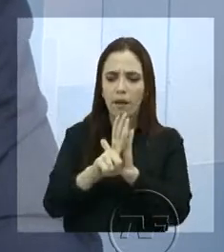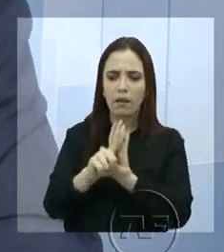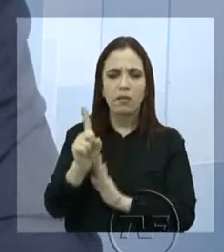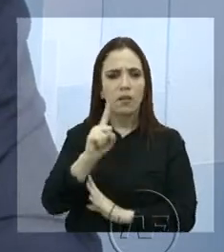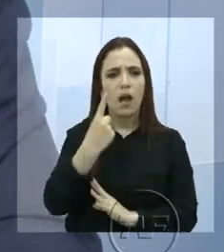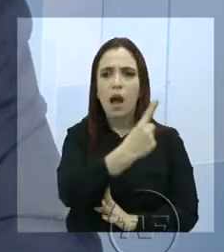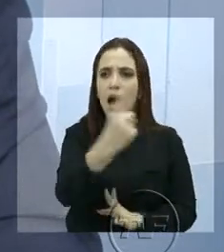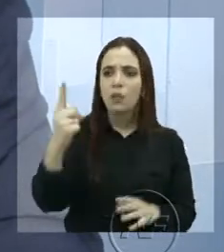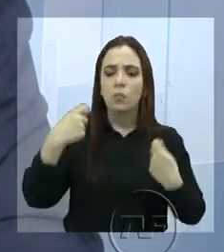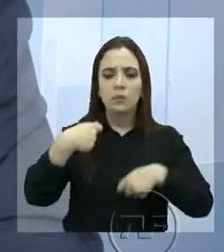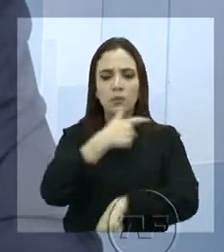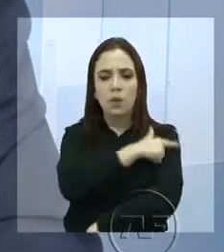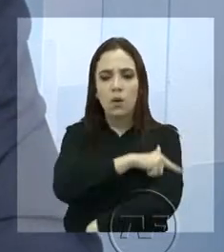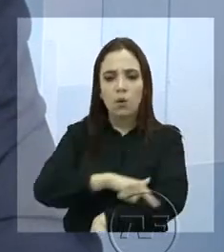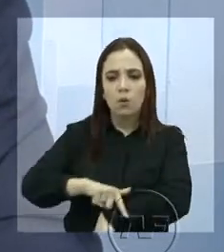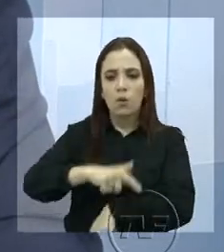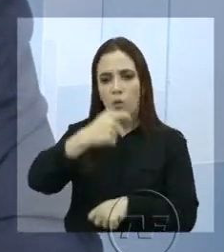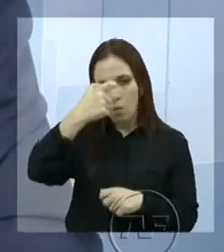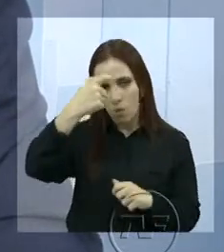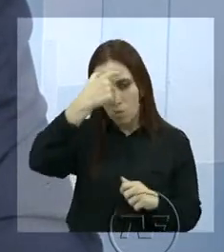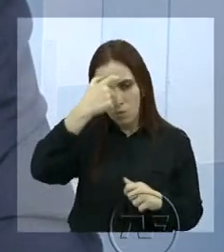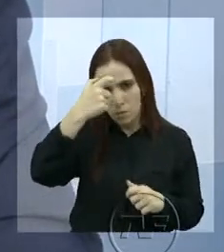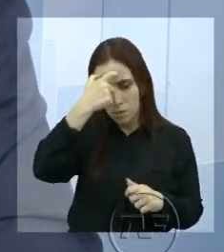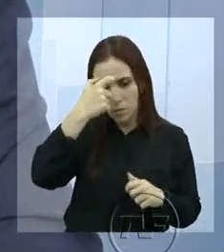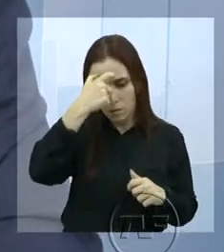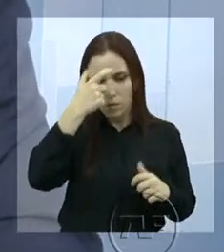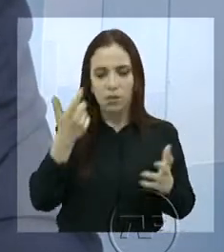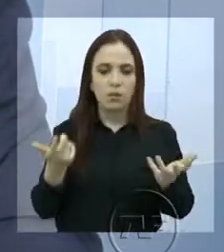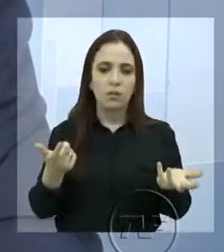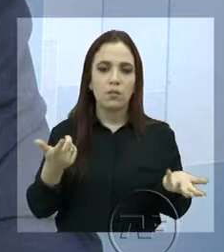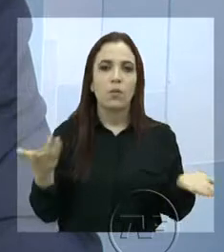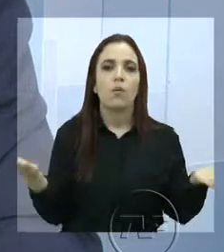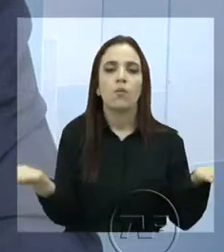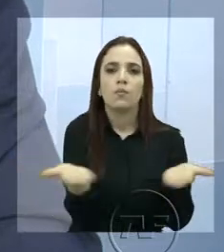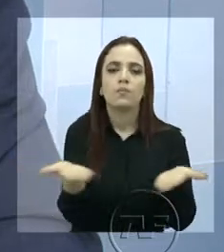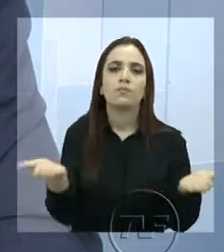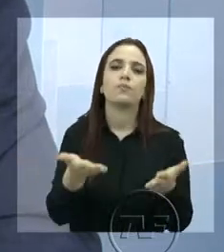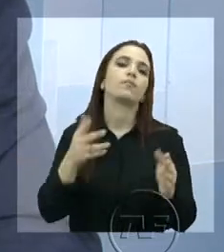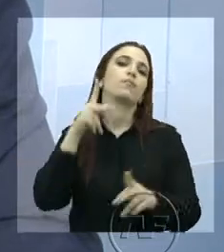questão de educação, de consciência. Nós termos